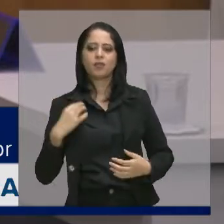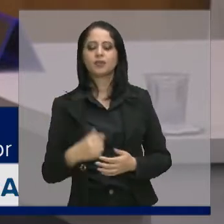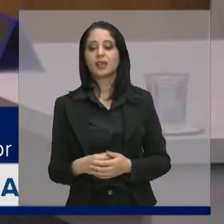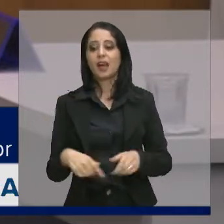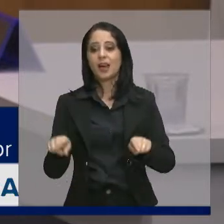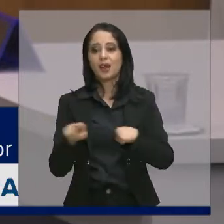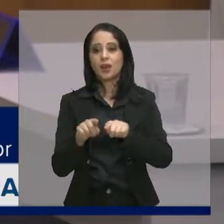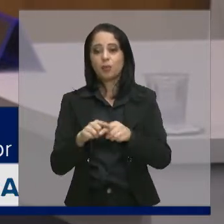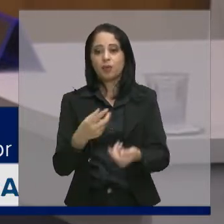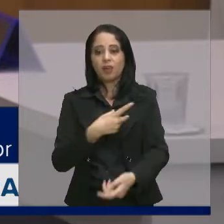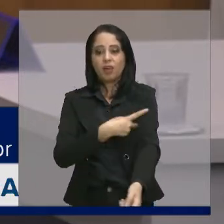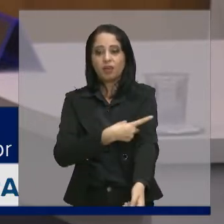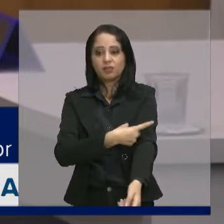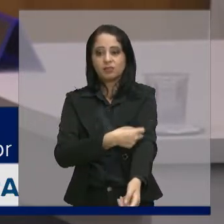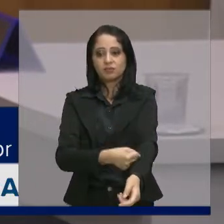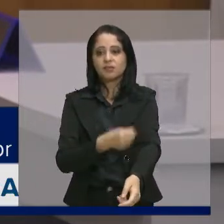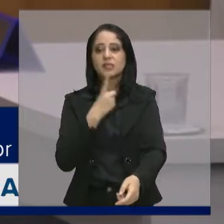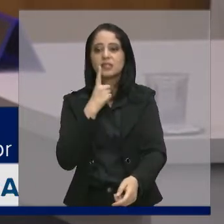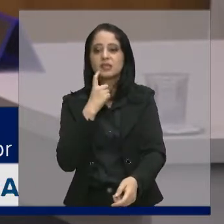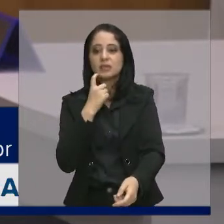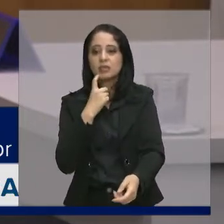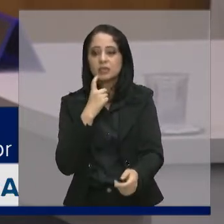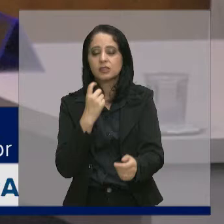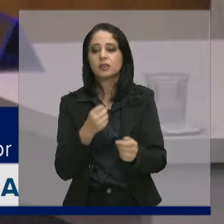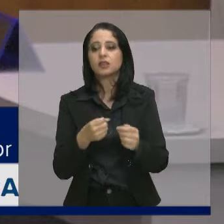hemocentro caiu assim drasticamente,